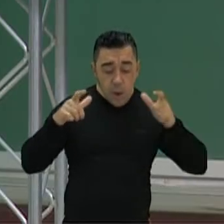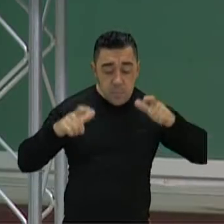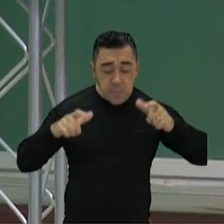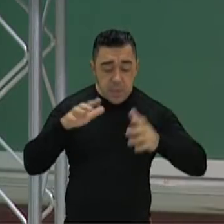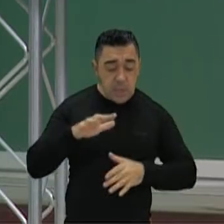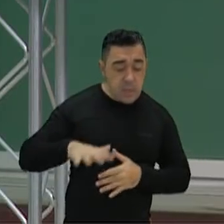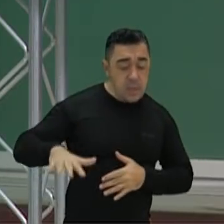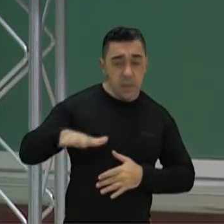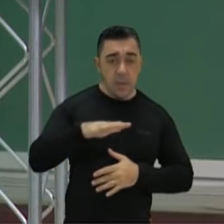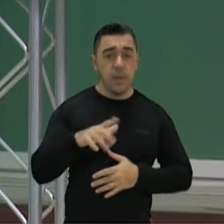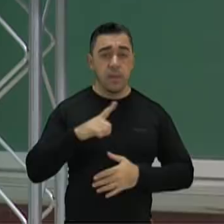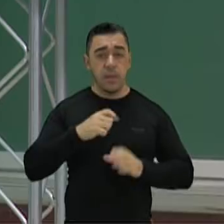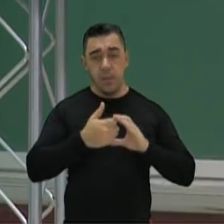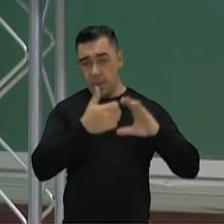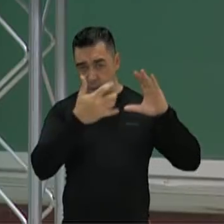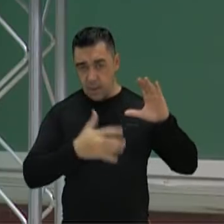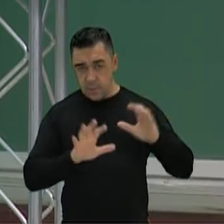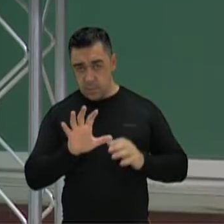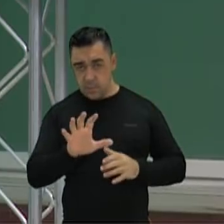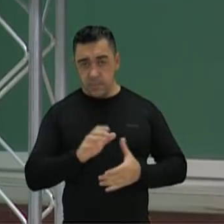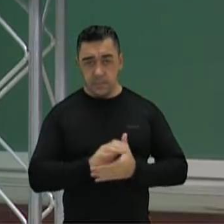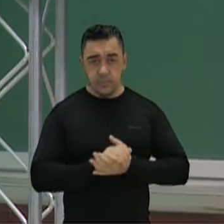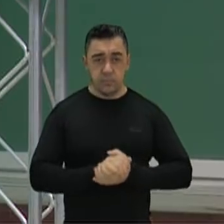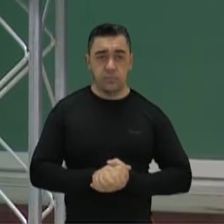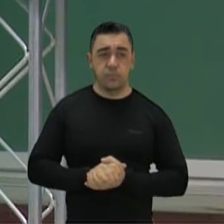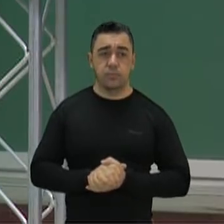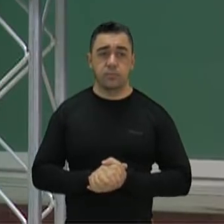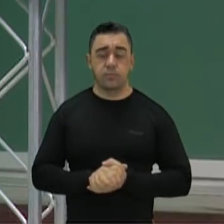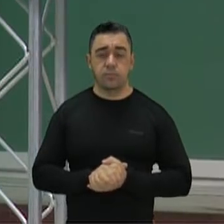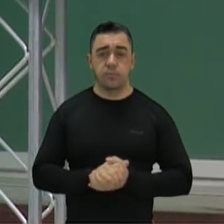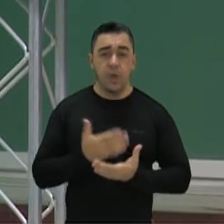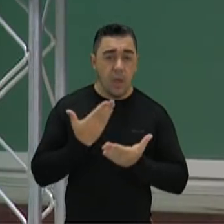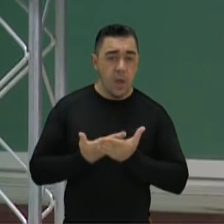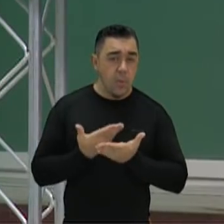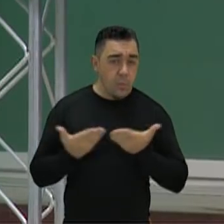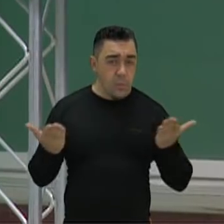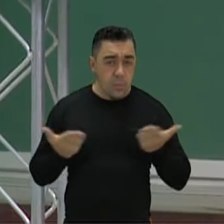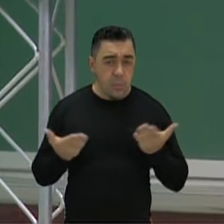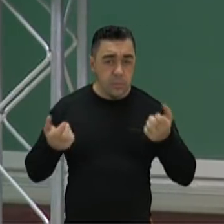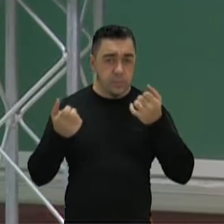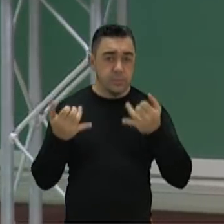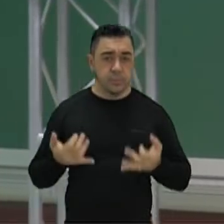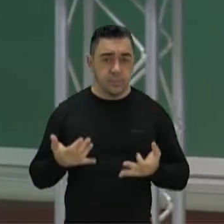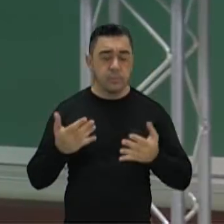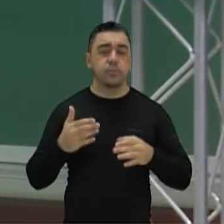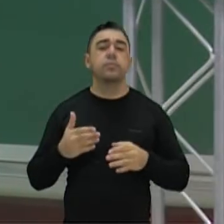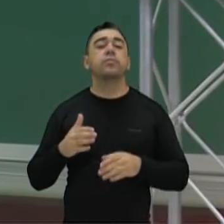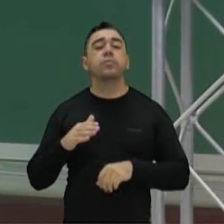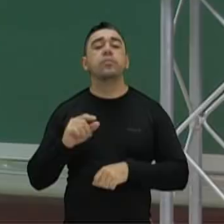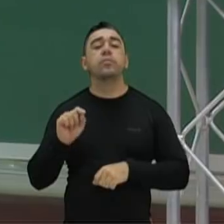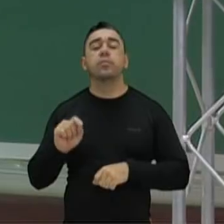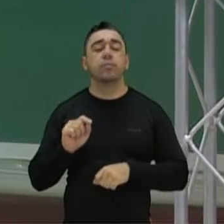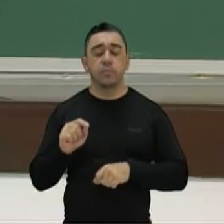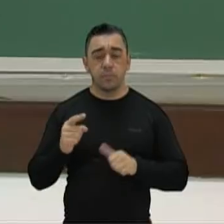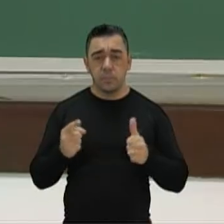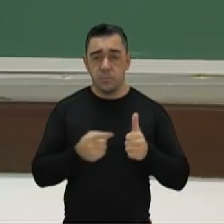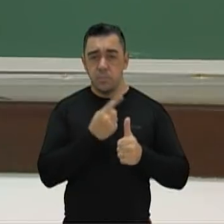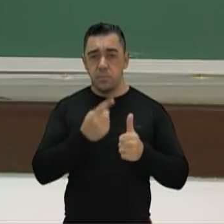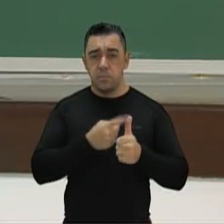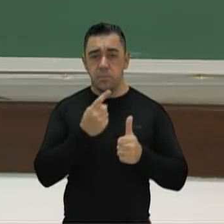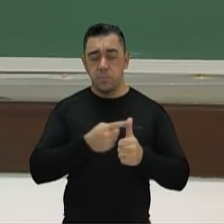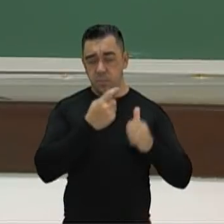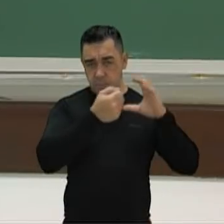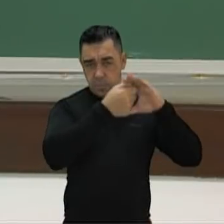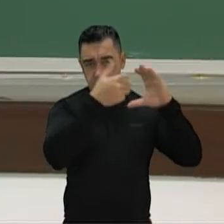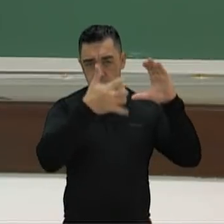essas características. Então, pessoal, na aula de hoje a gente vai começar a estudar a primeira característica dos